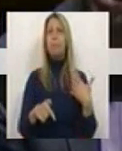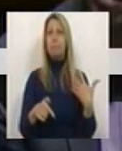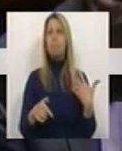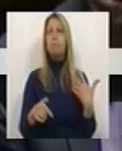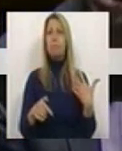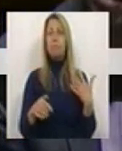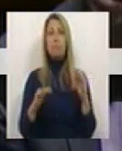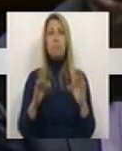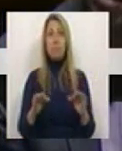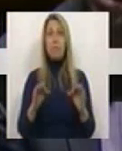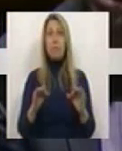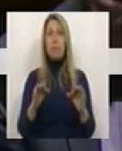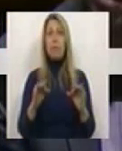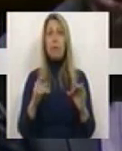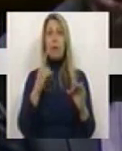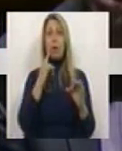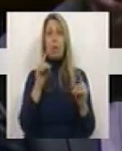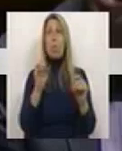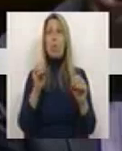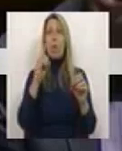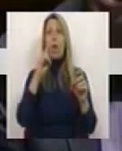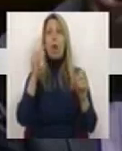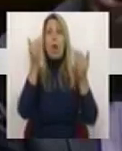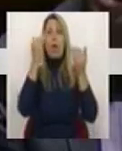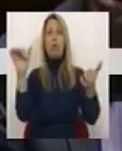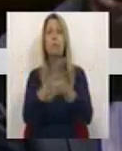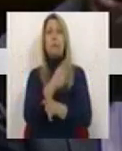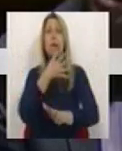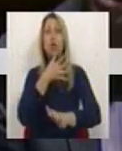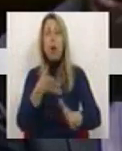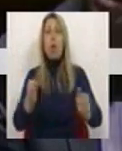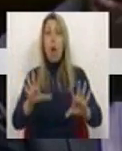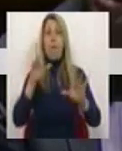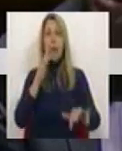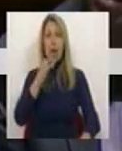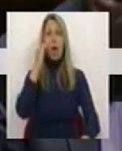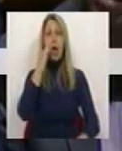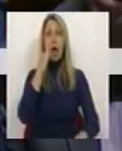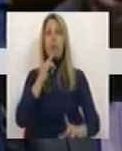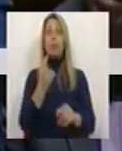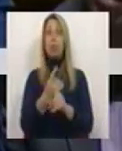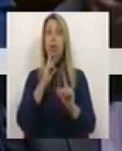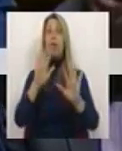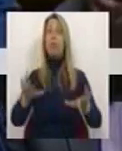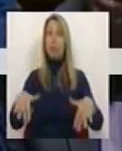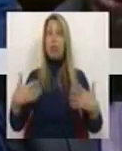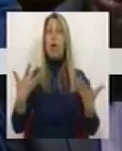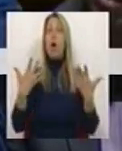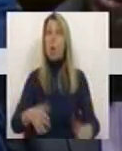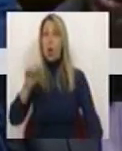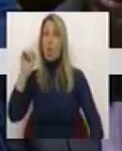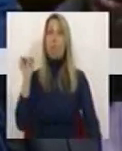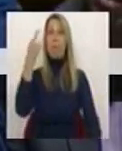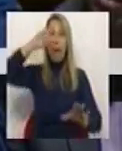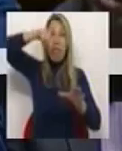estando exatamente nas notícias, é da maior gravidade, porque podemos estar perante o primeiro furo realizado